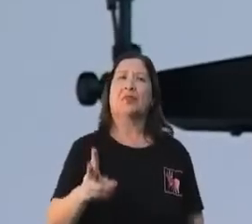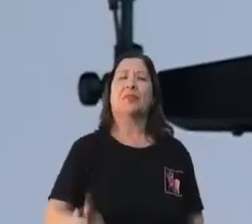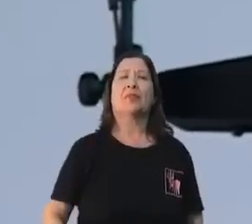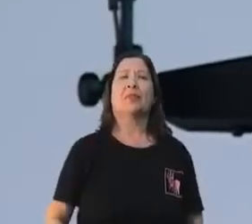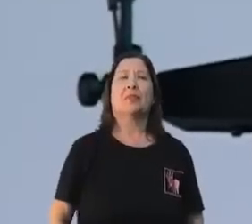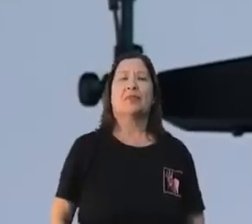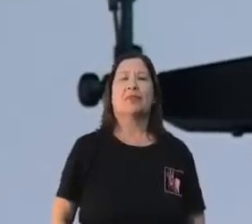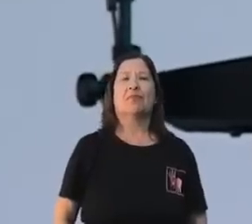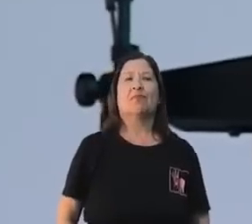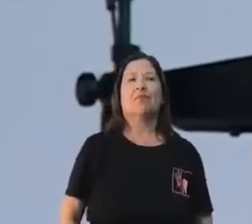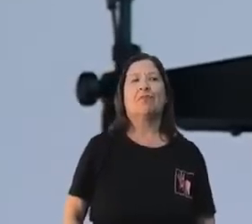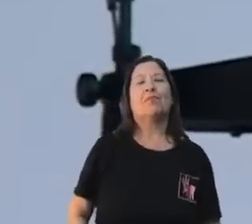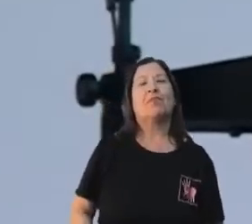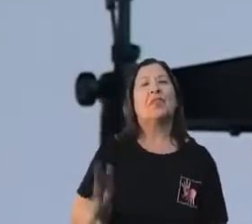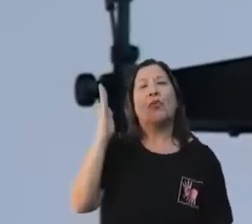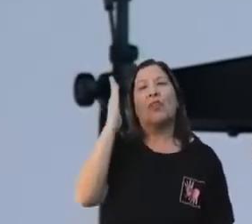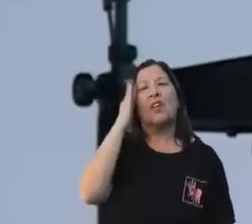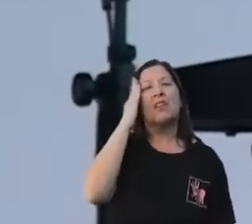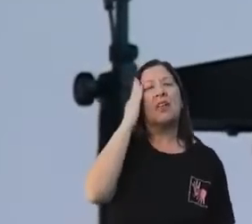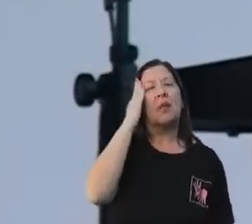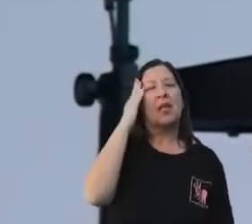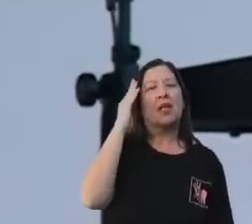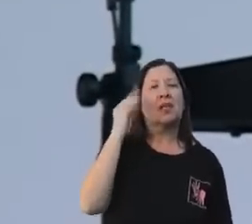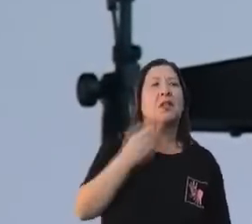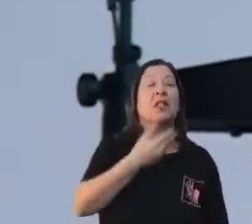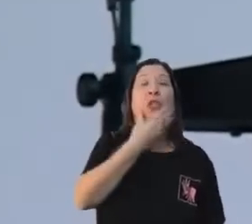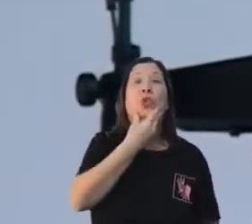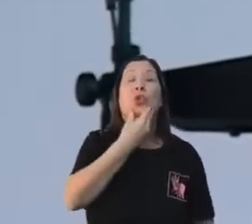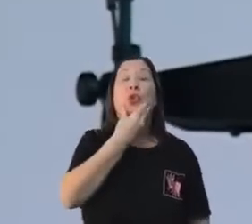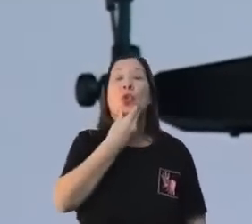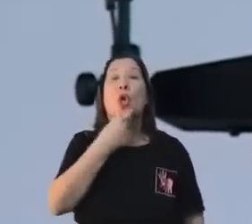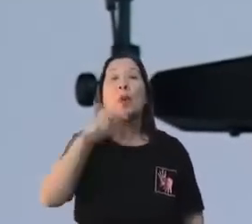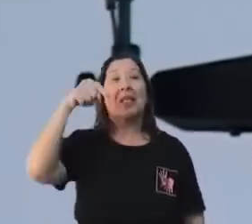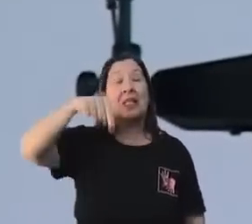Eu fiquei sabendo que os homens aqui de Sorocaba são muito românticos.